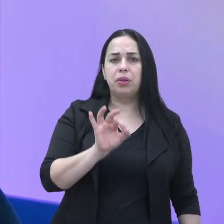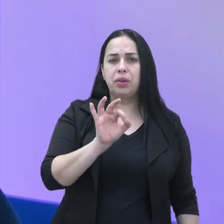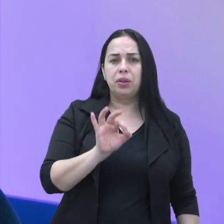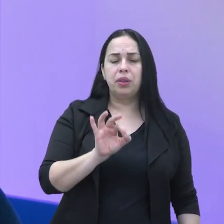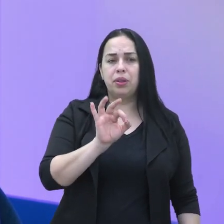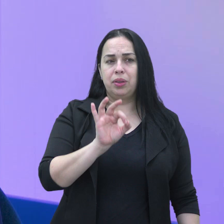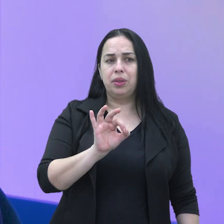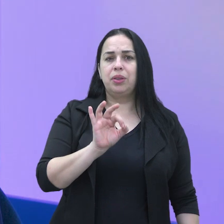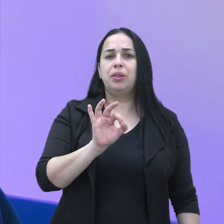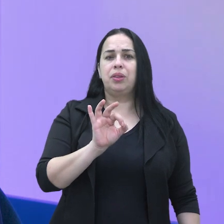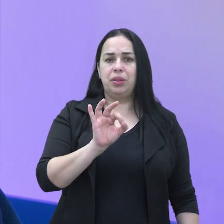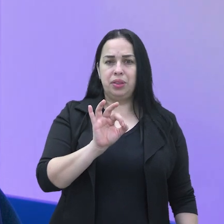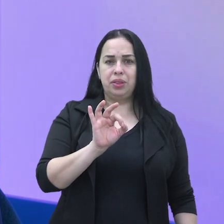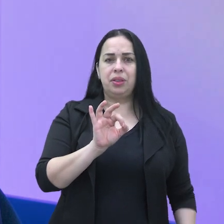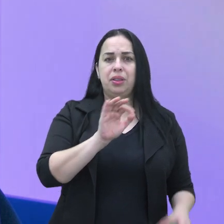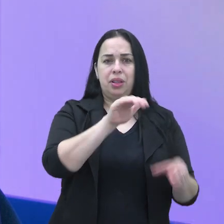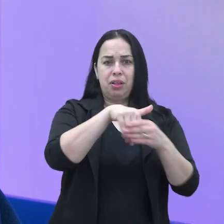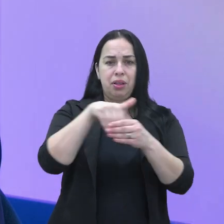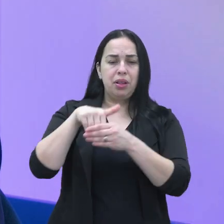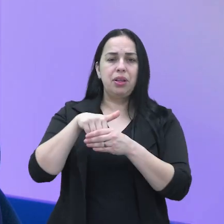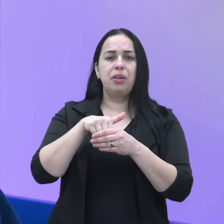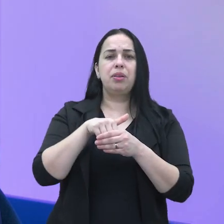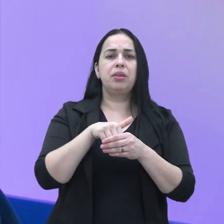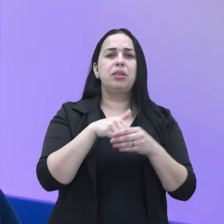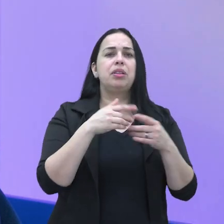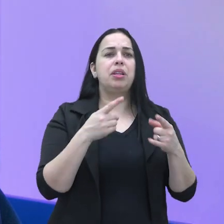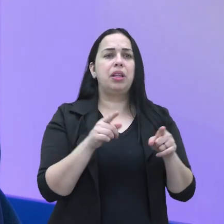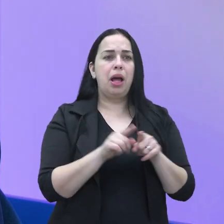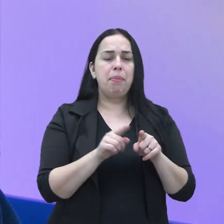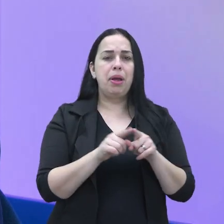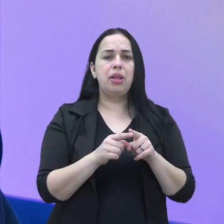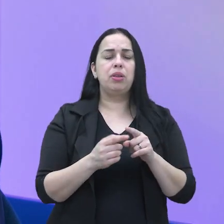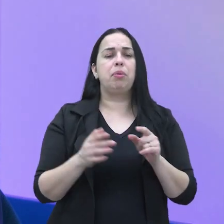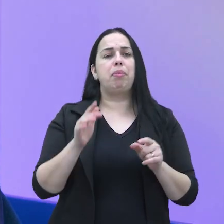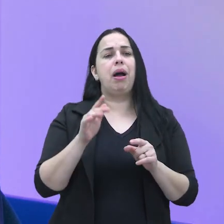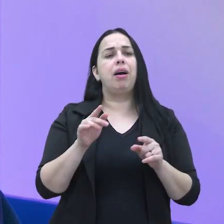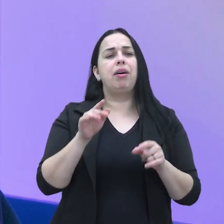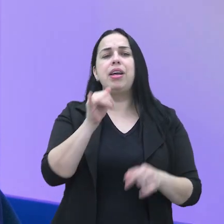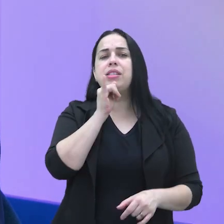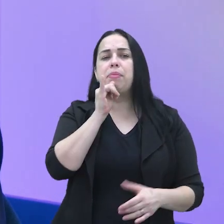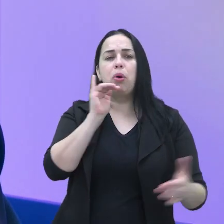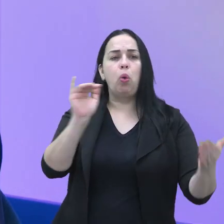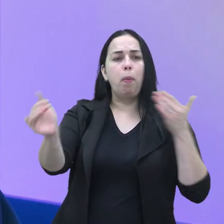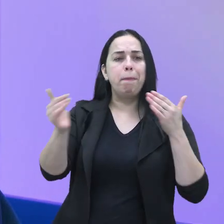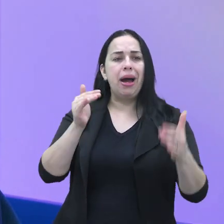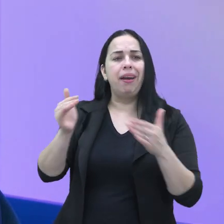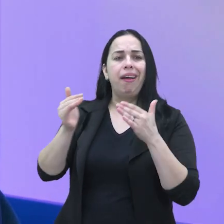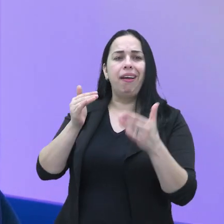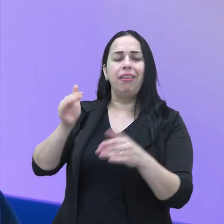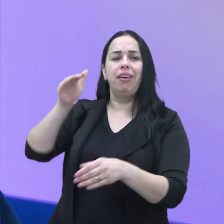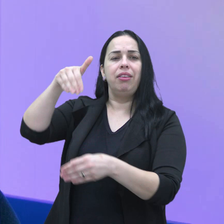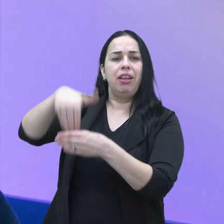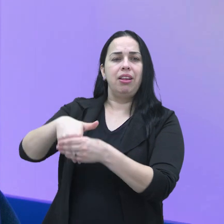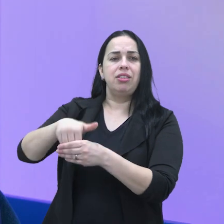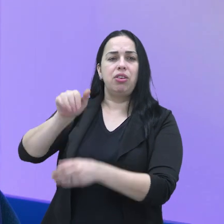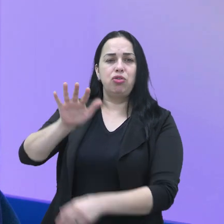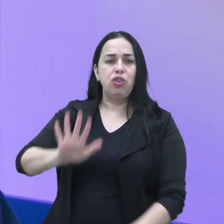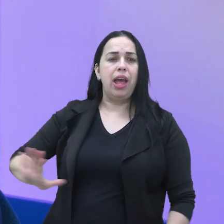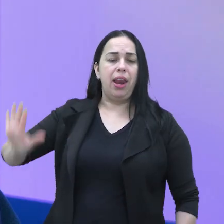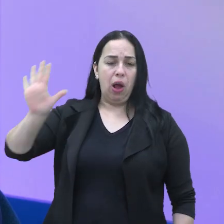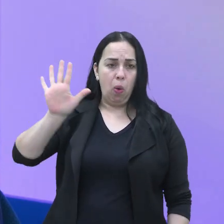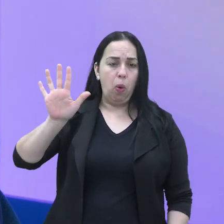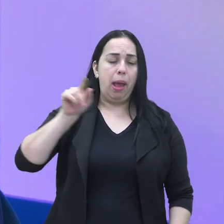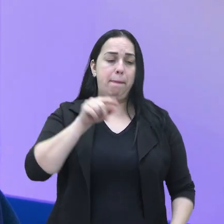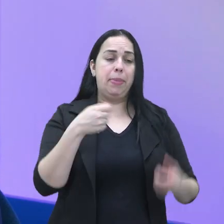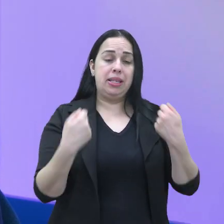5%, 0,5% do eleitorado, considerando a quantidade de votos que teve para a eleição geral, para a eleição da Câmara